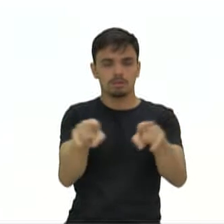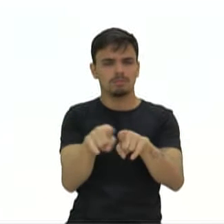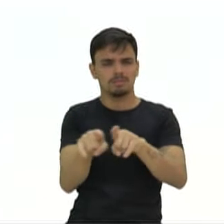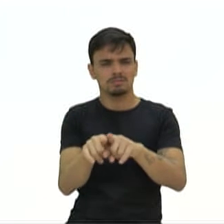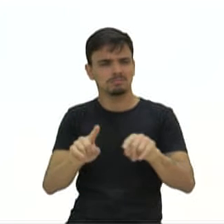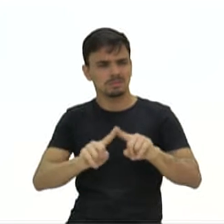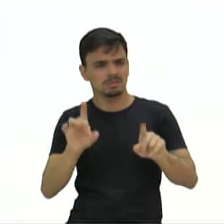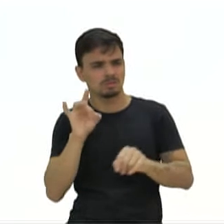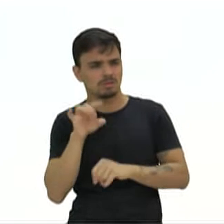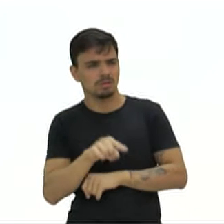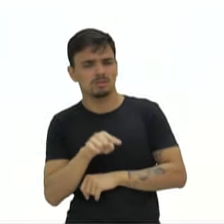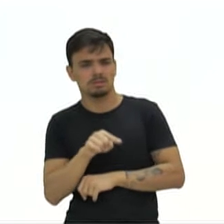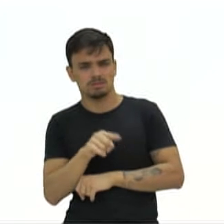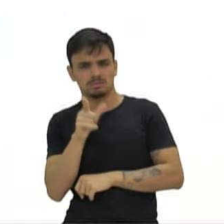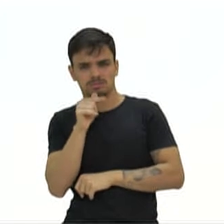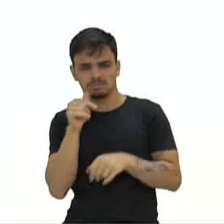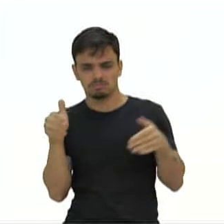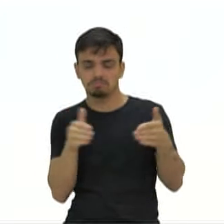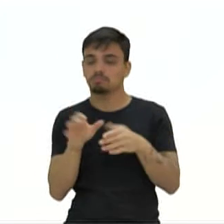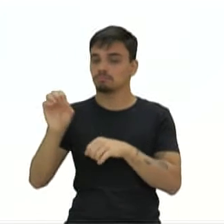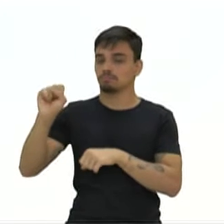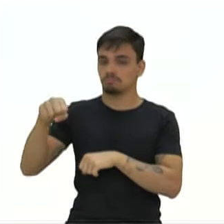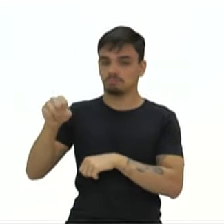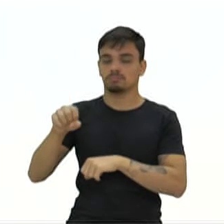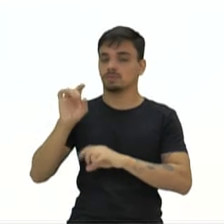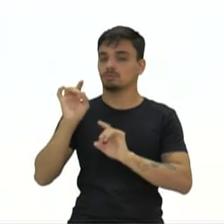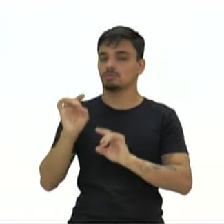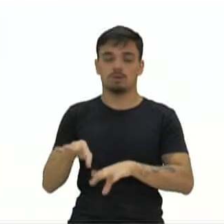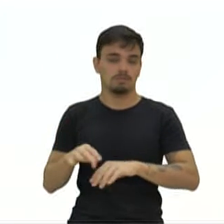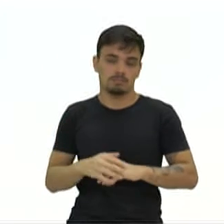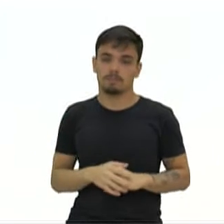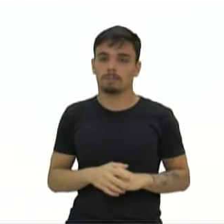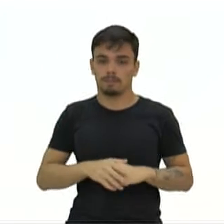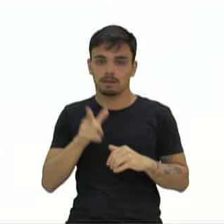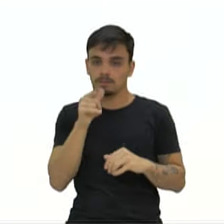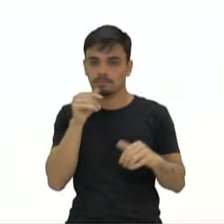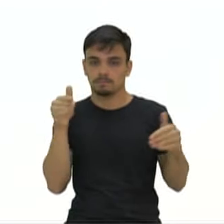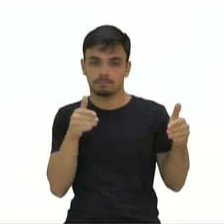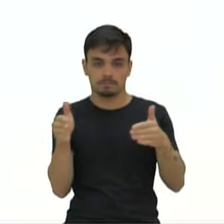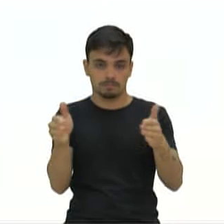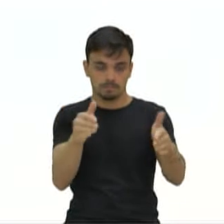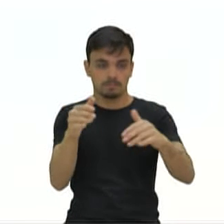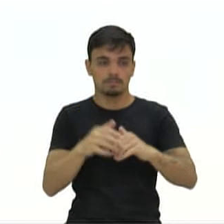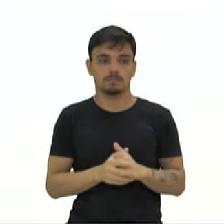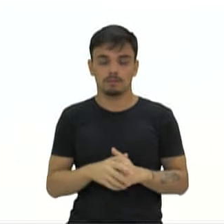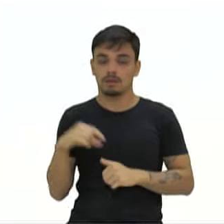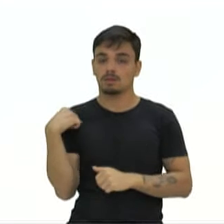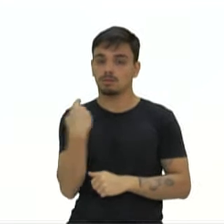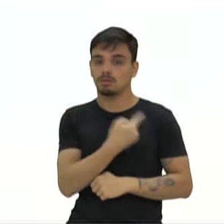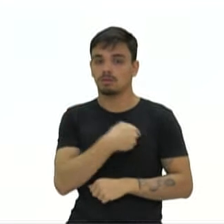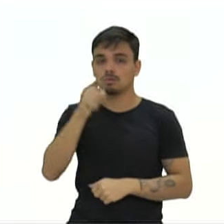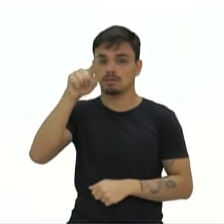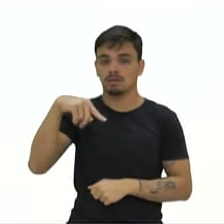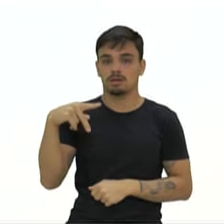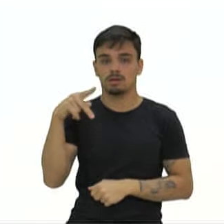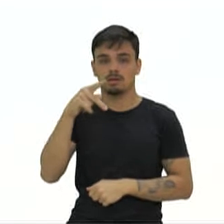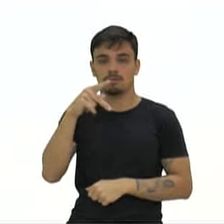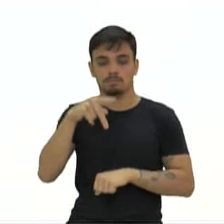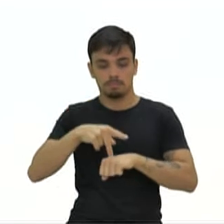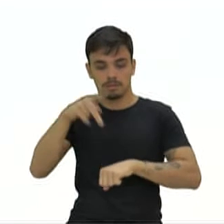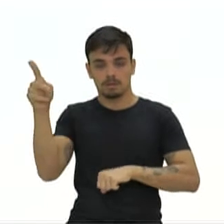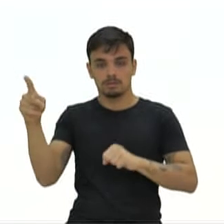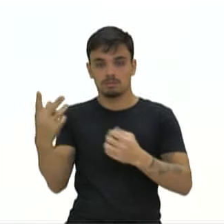só isso em rios? Exatamente, só isso em rios. É que nós somos um país com muitos